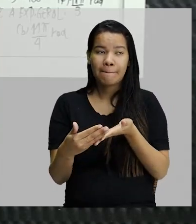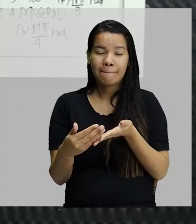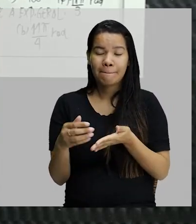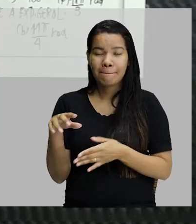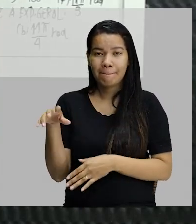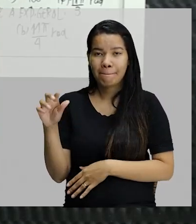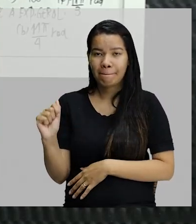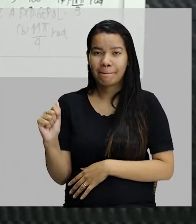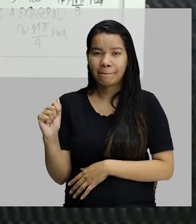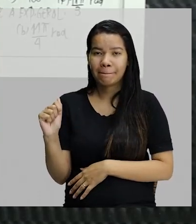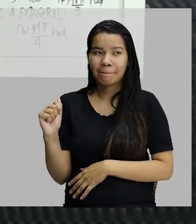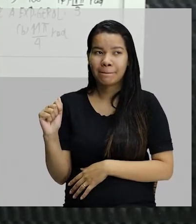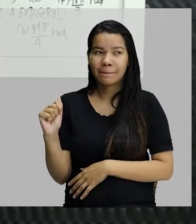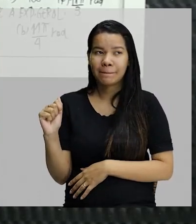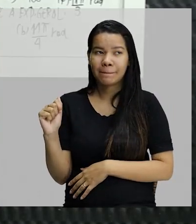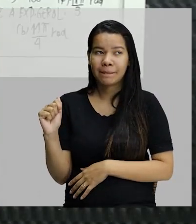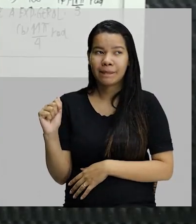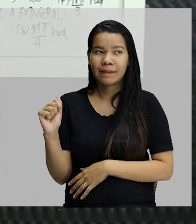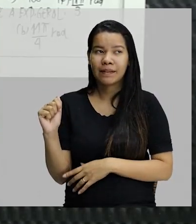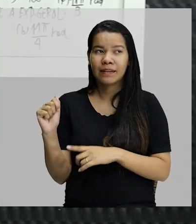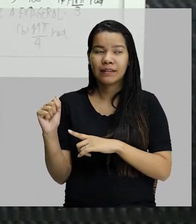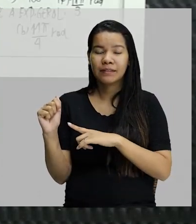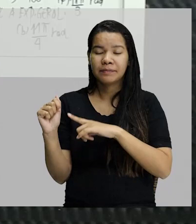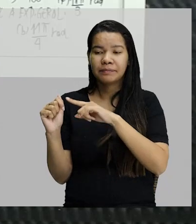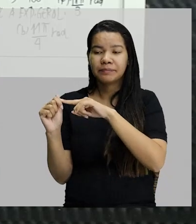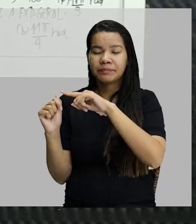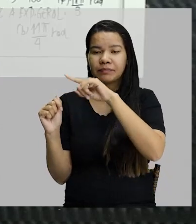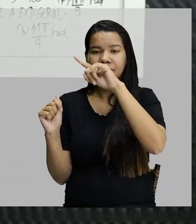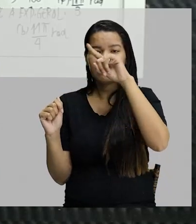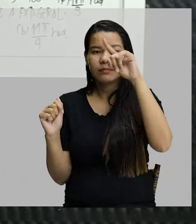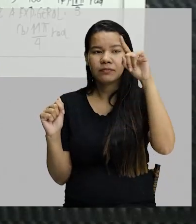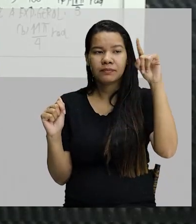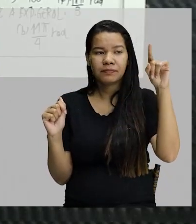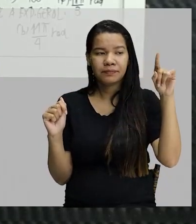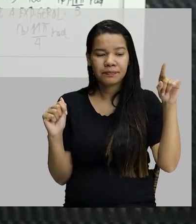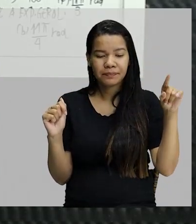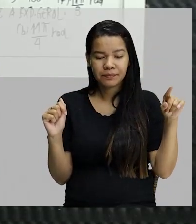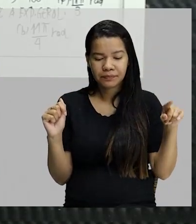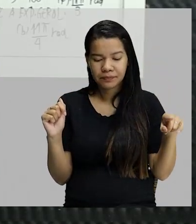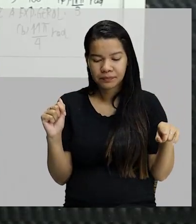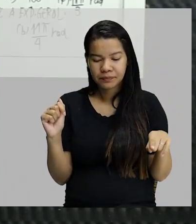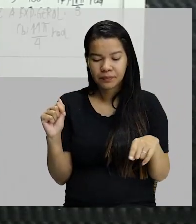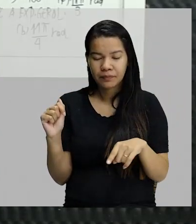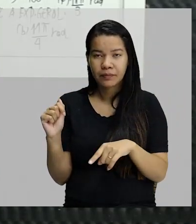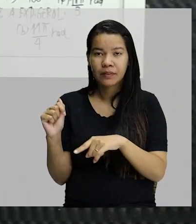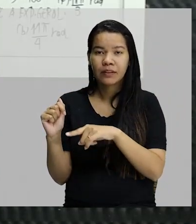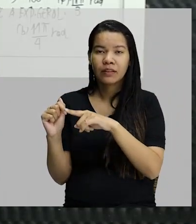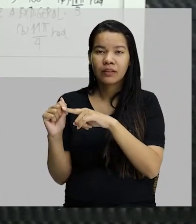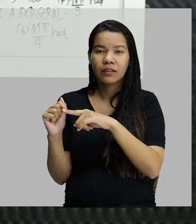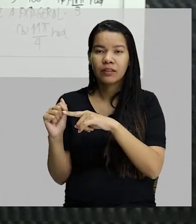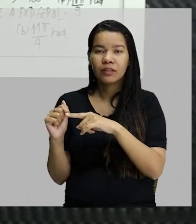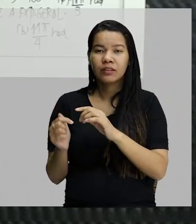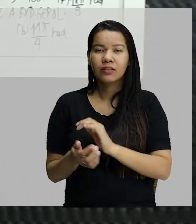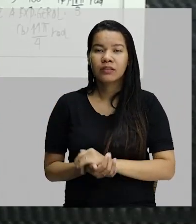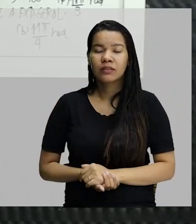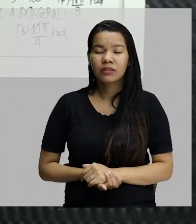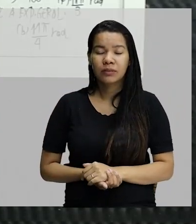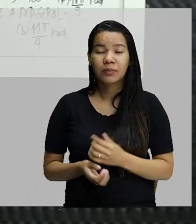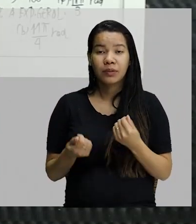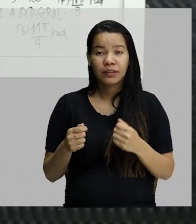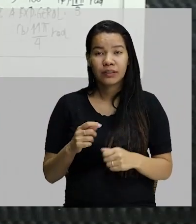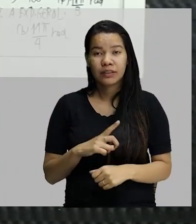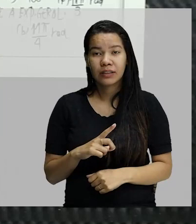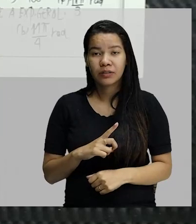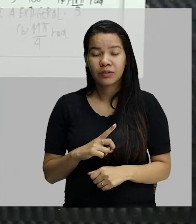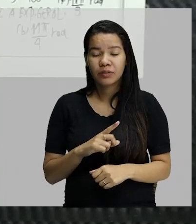A, certo? E aí tem extremidade ao longo aqui da circunferência, ao longo do círculo, podendo ter